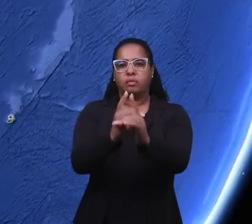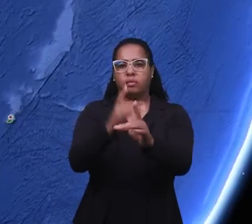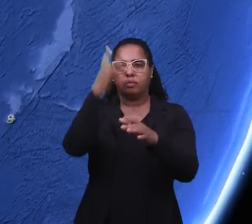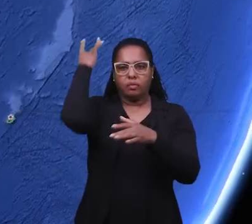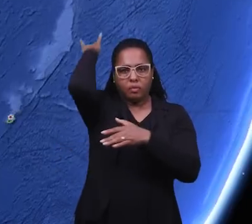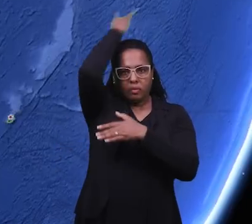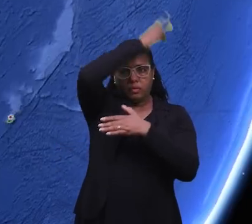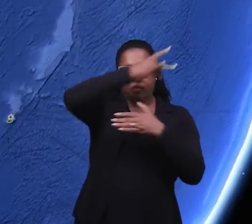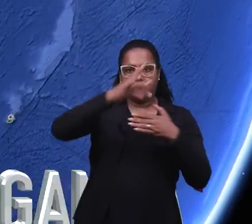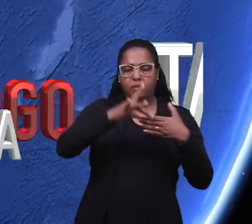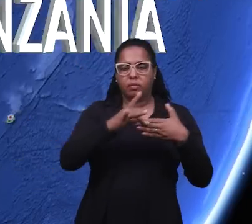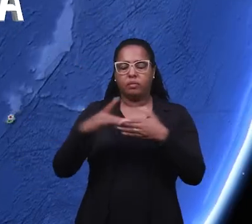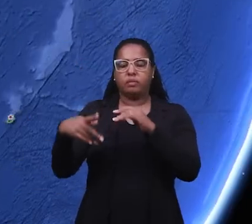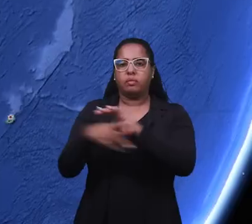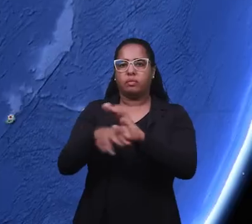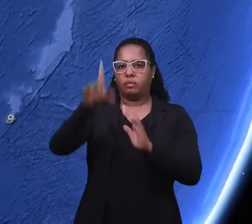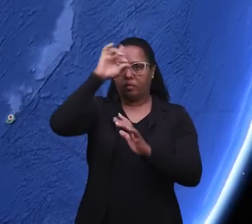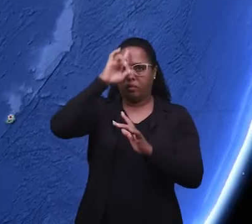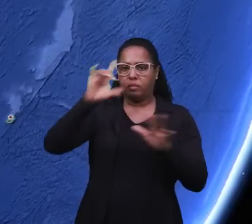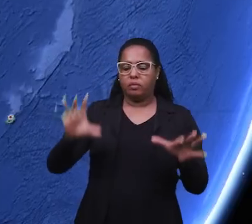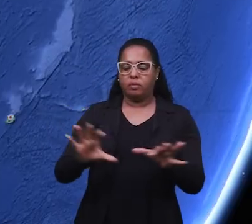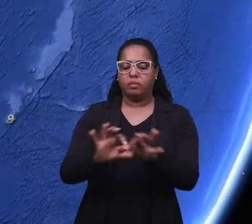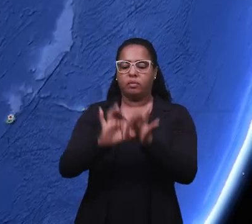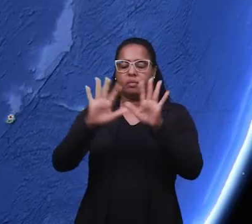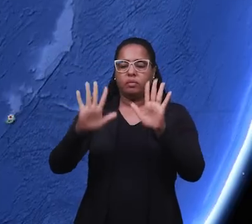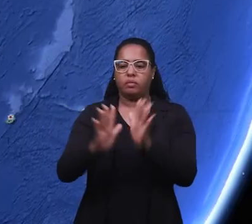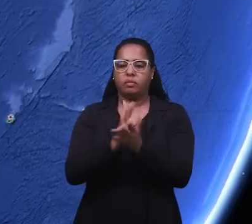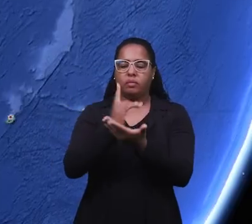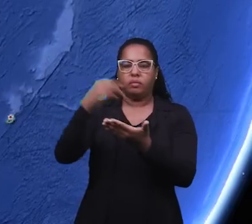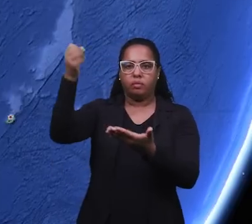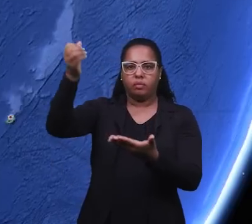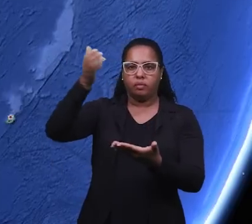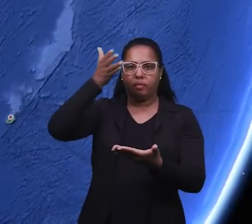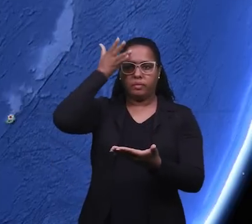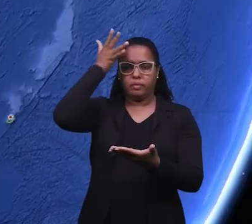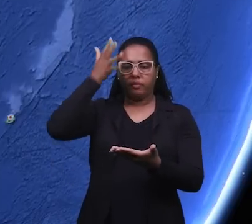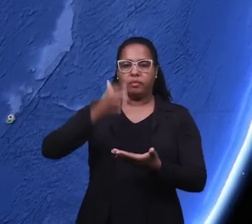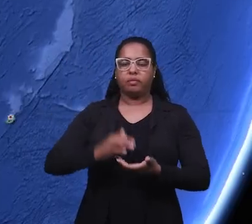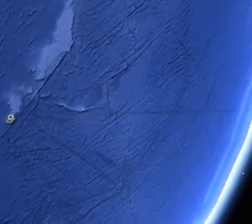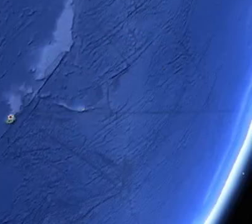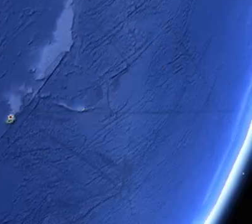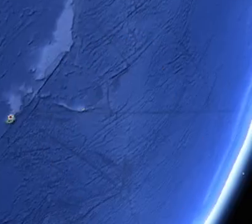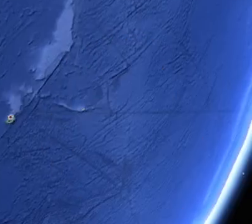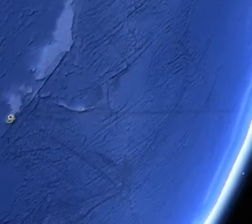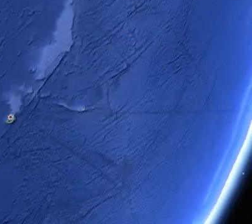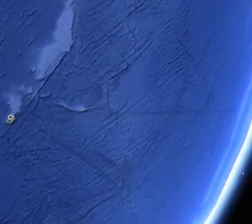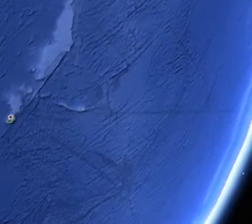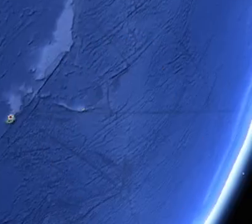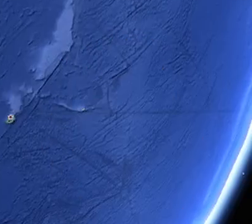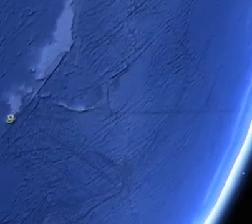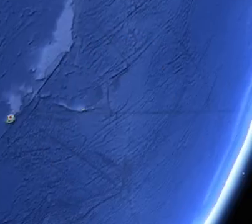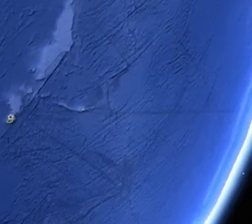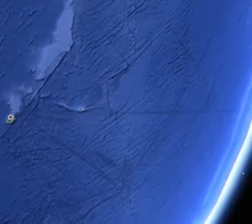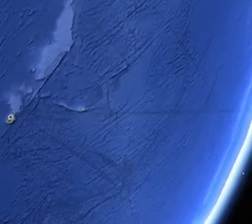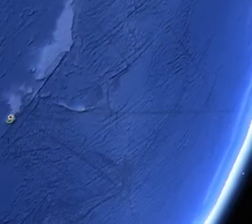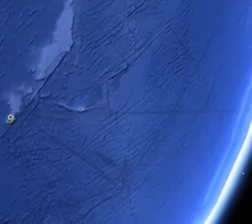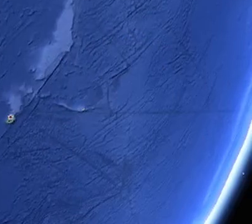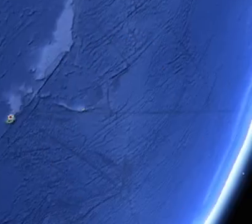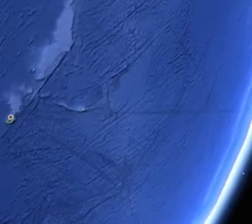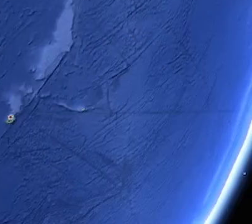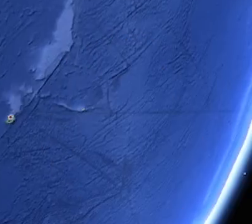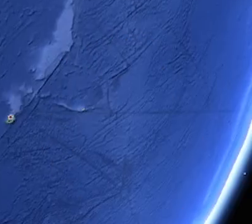pela direção do Espírito Santo de Deus e unidas pela Palavra Viva.